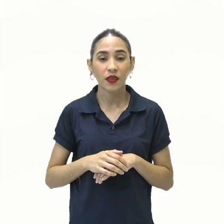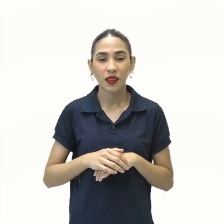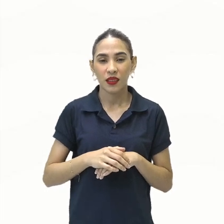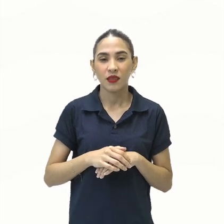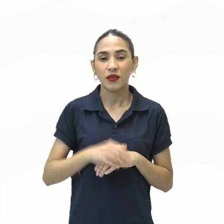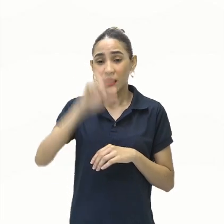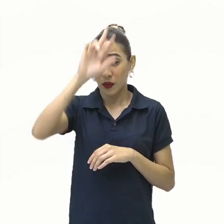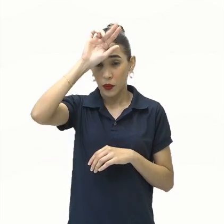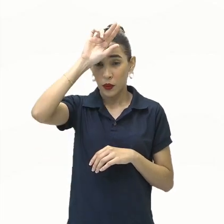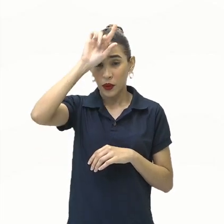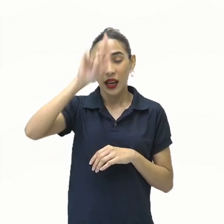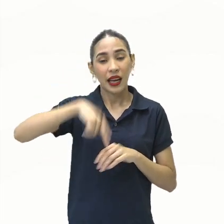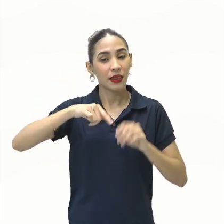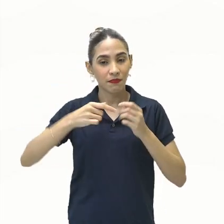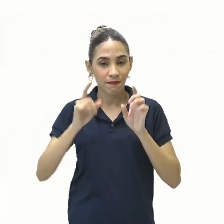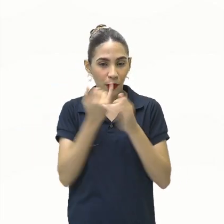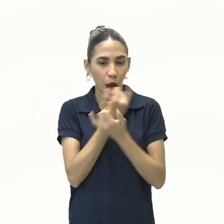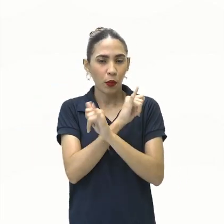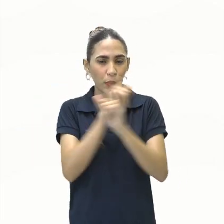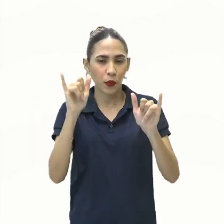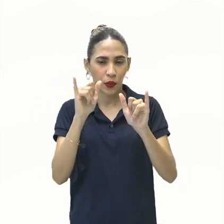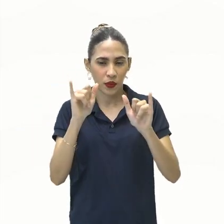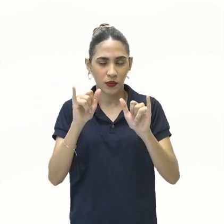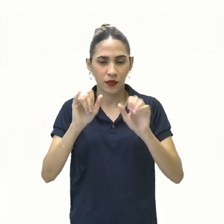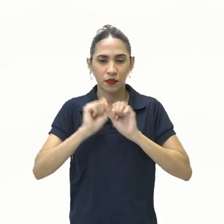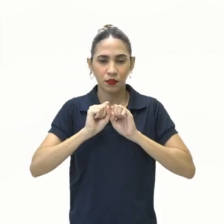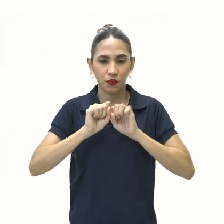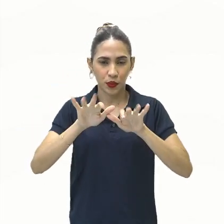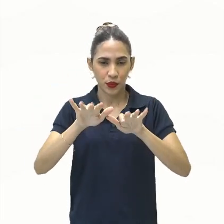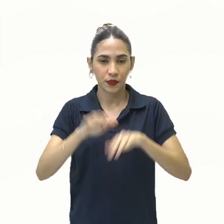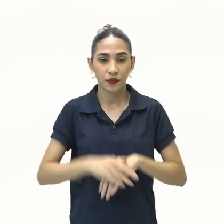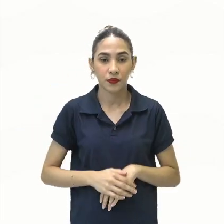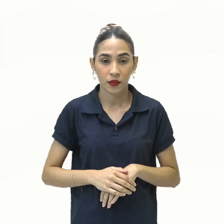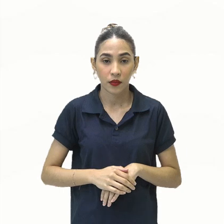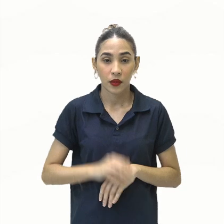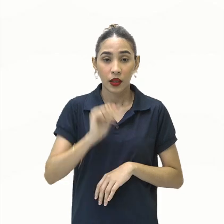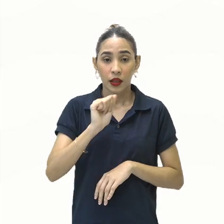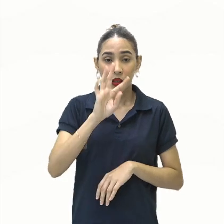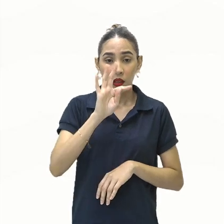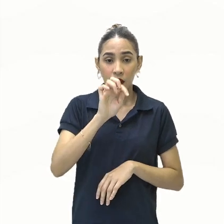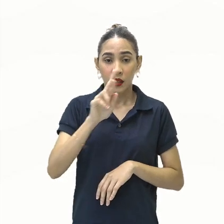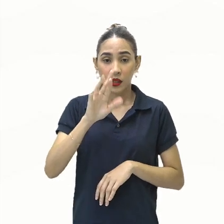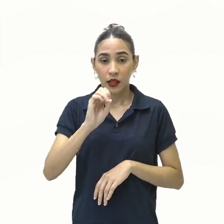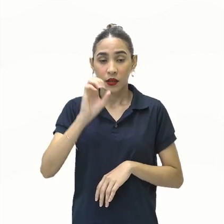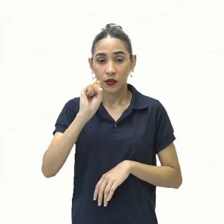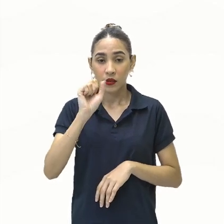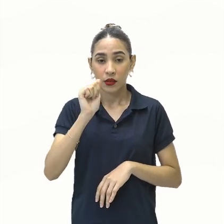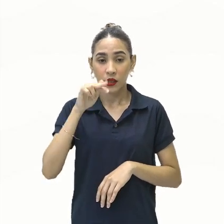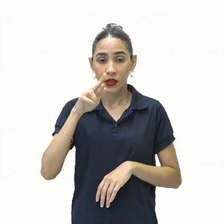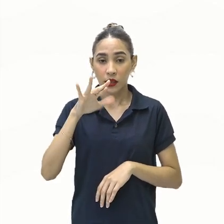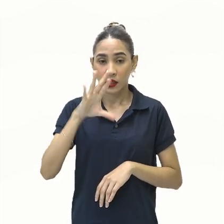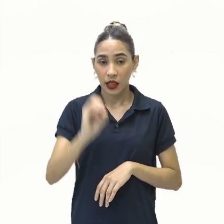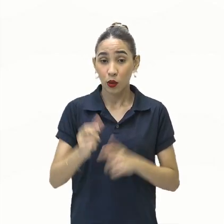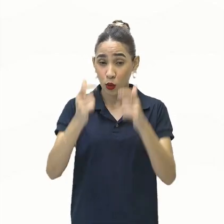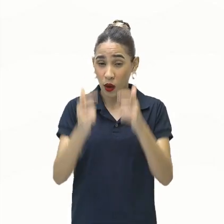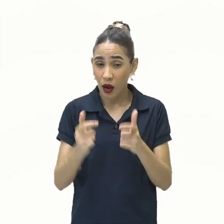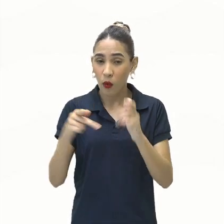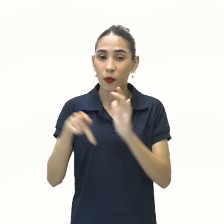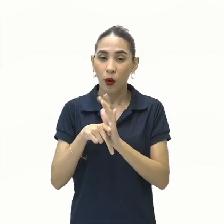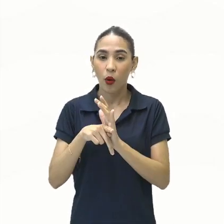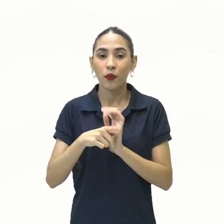são vetores, tá? Para transmitir. Já no aterro sanitário, que